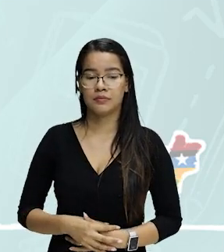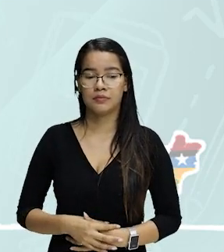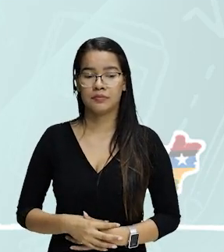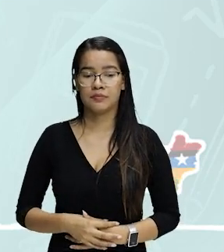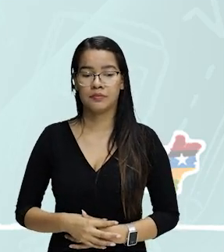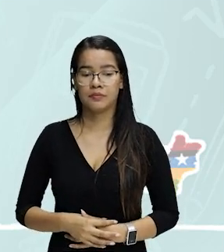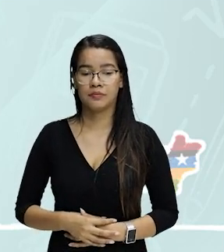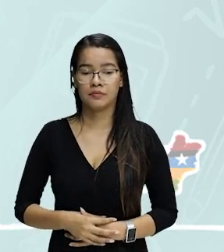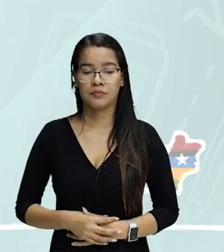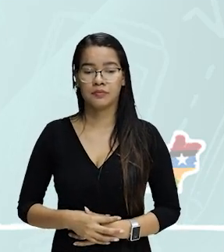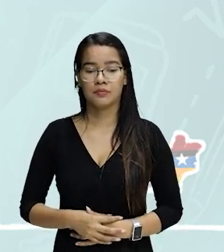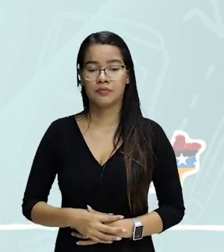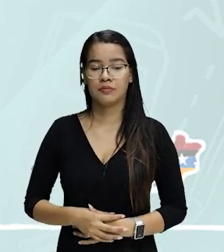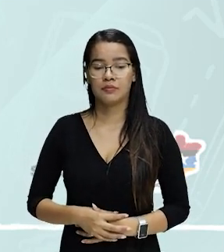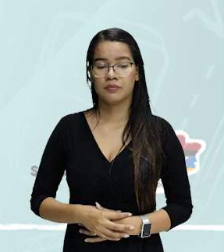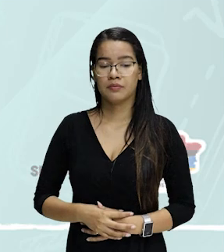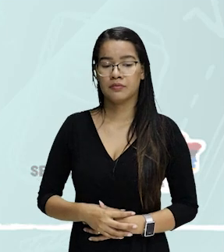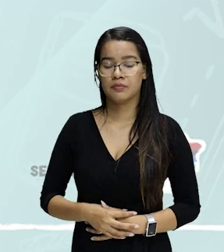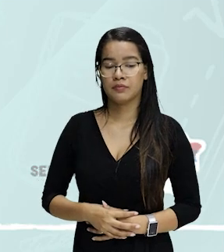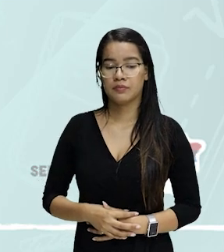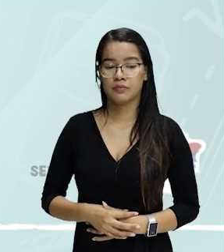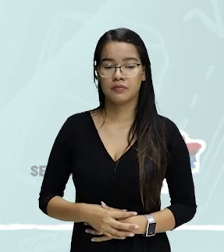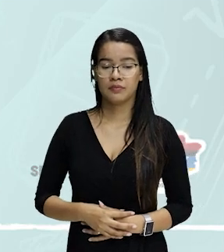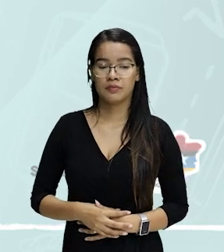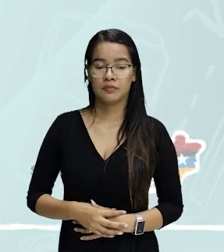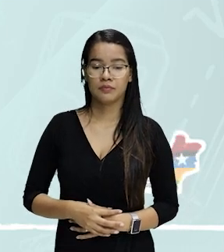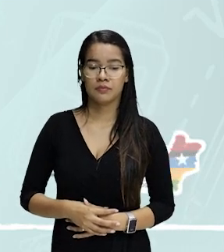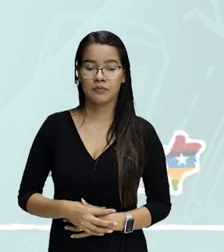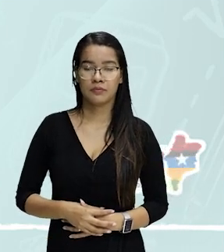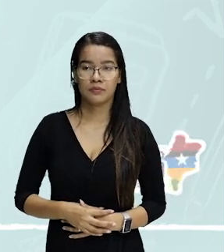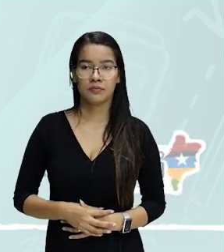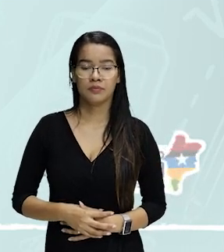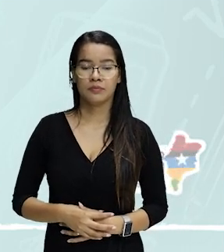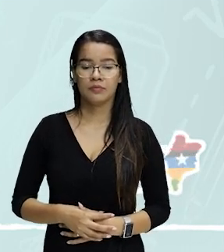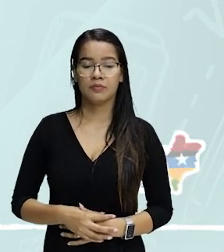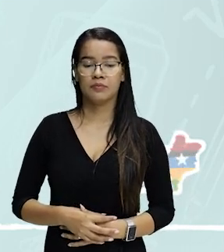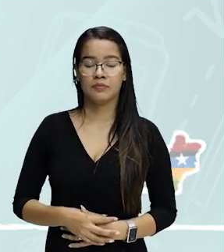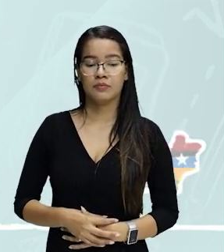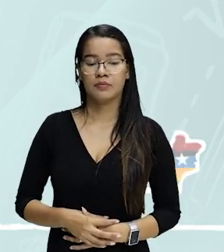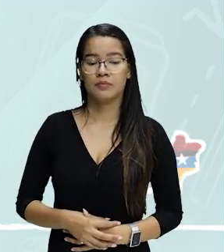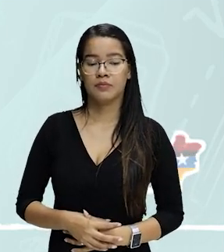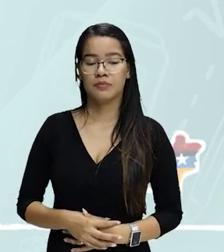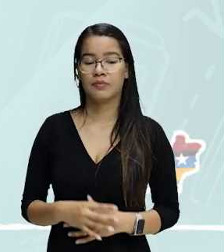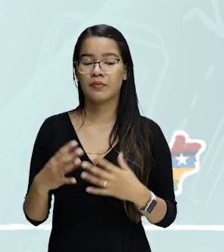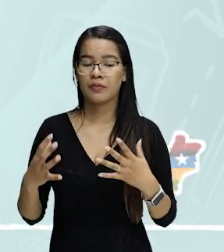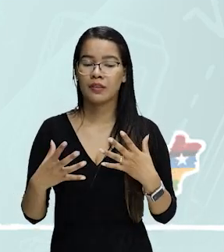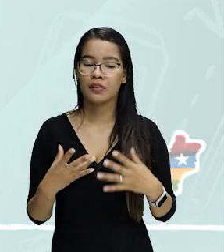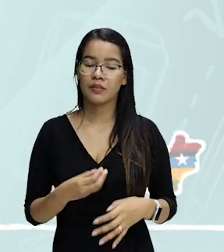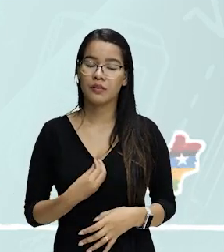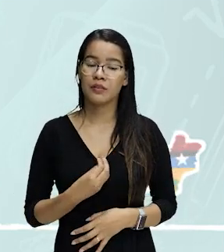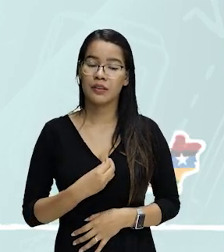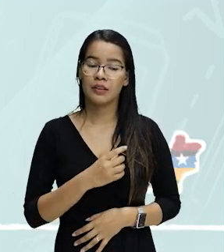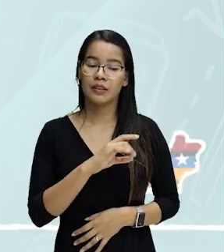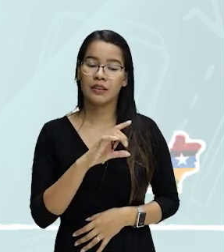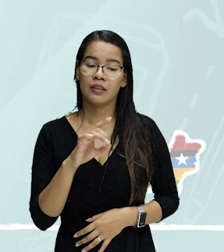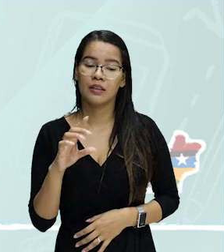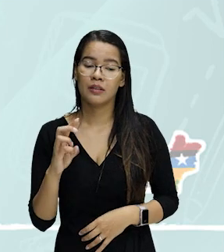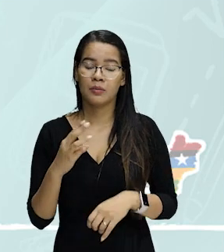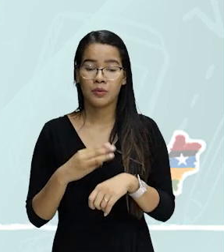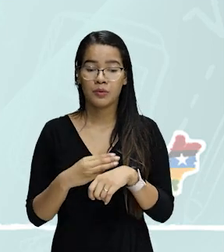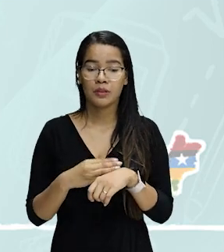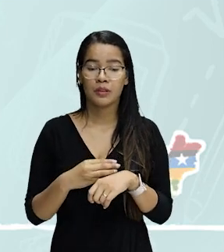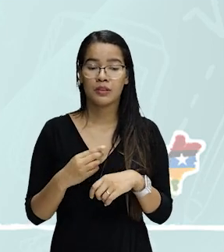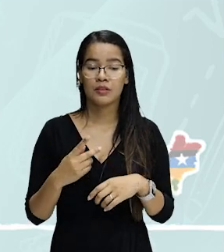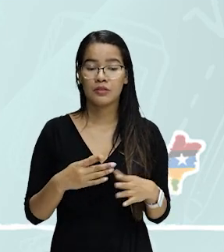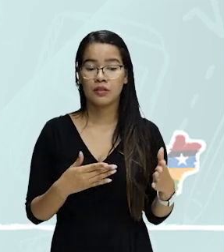da estrofe. Por isso que eu coloquei A, B, B, A. Quero vivê-lo em cada vão momento,